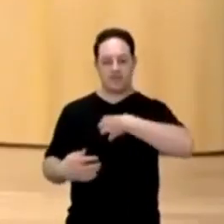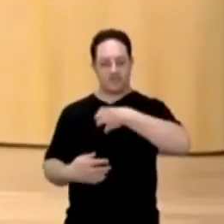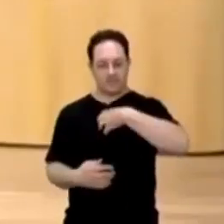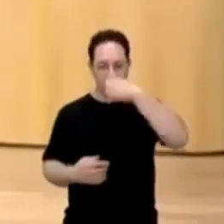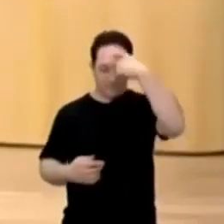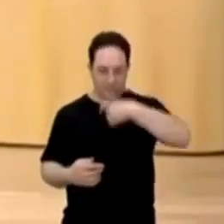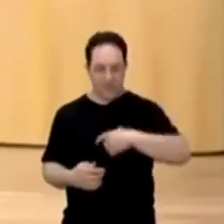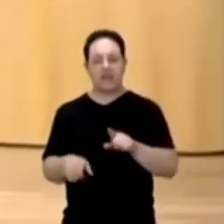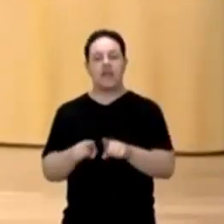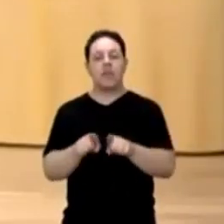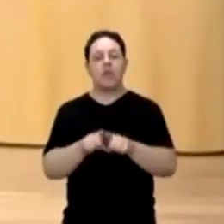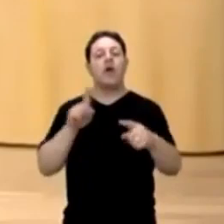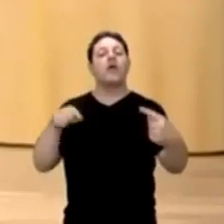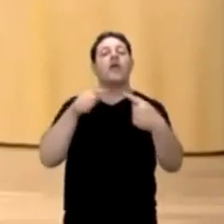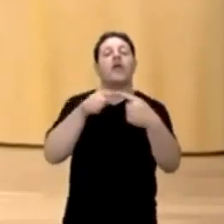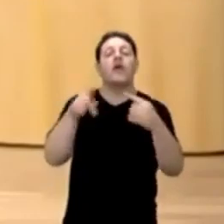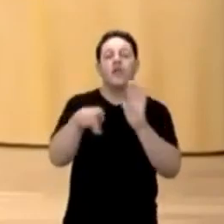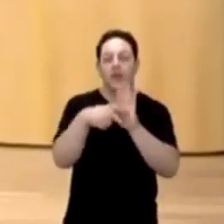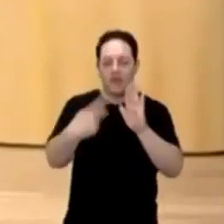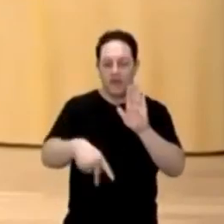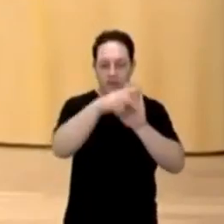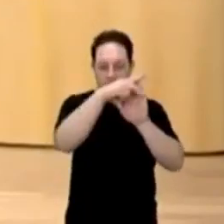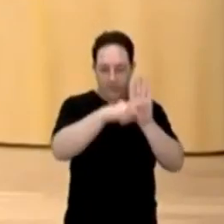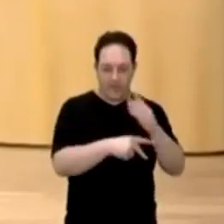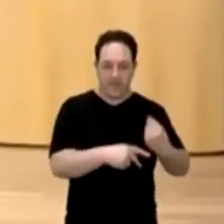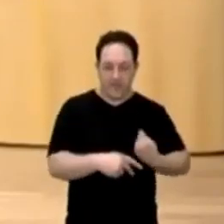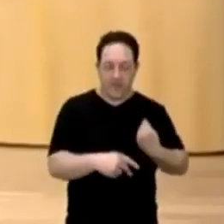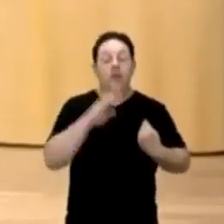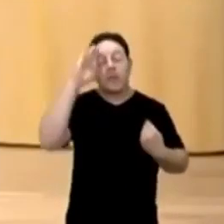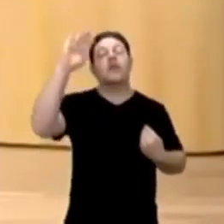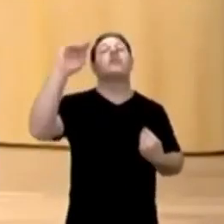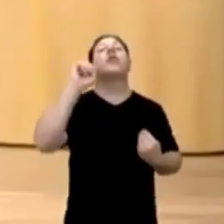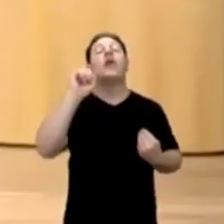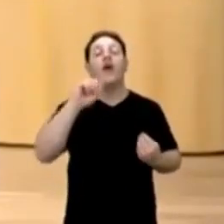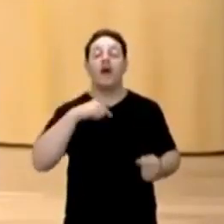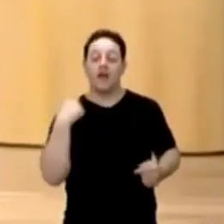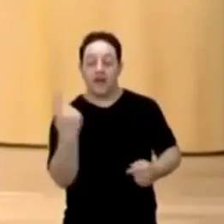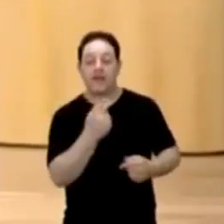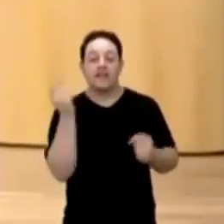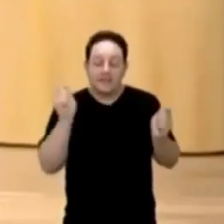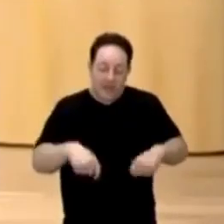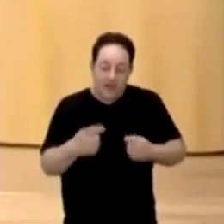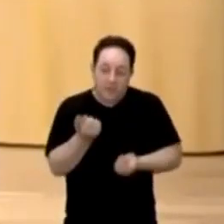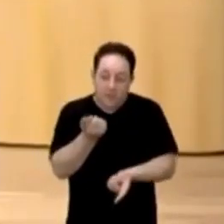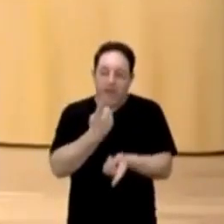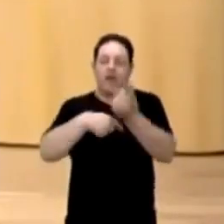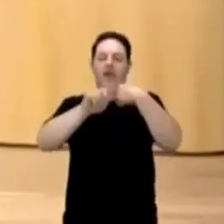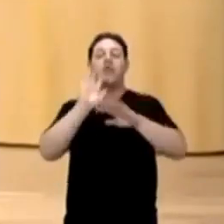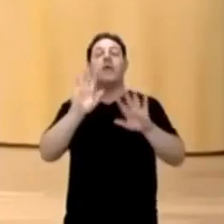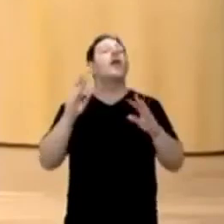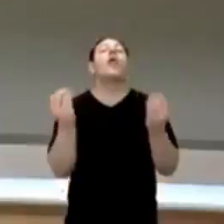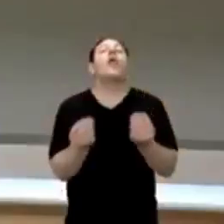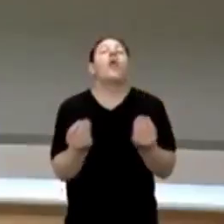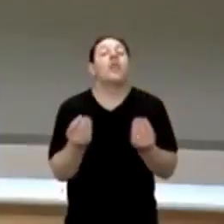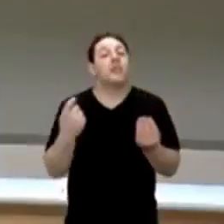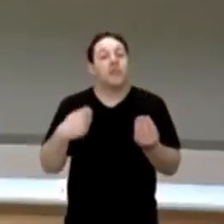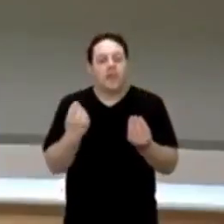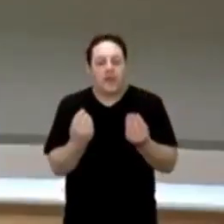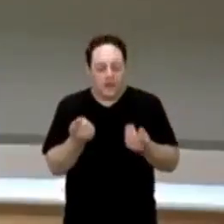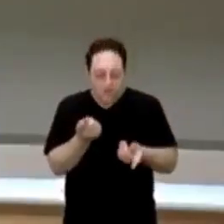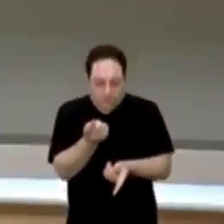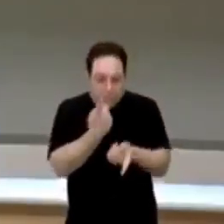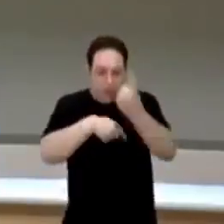E o objetivo do projeto de vida, um dos, é a gente conseguir o aprimoramento, mas a gente só consegue perceber